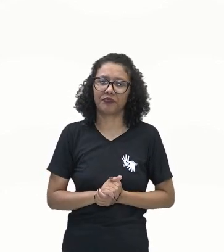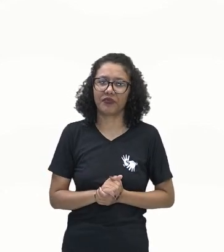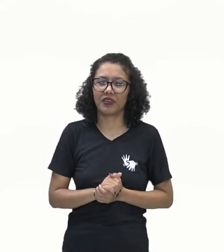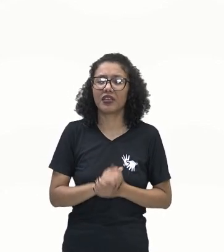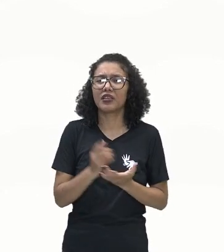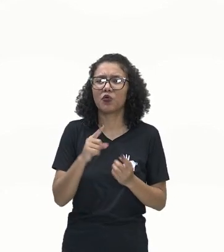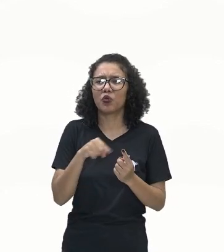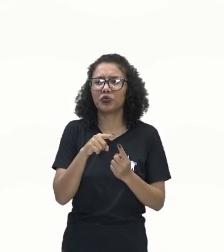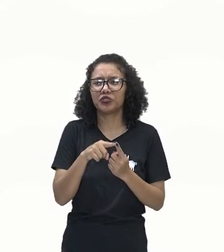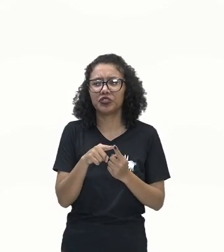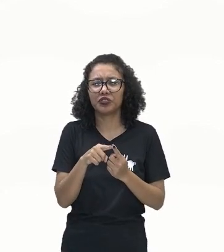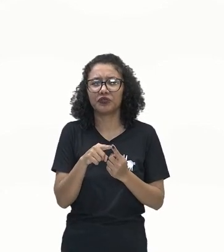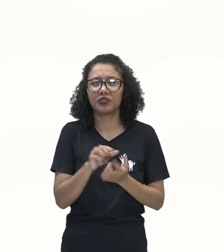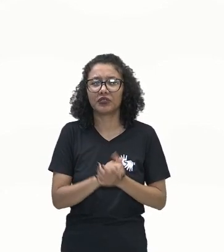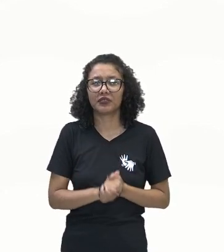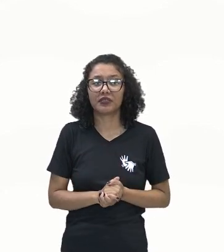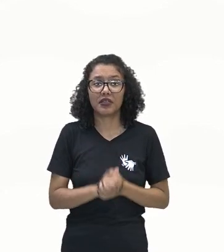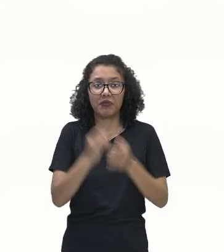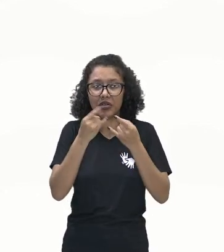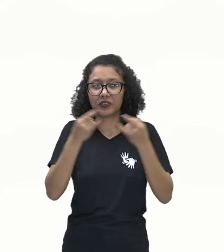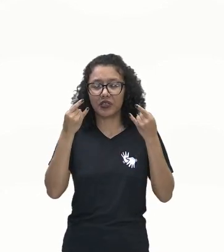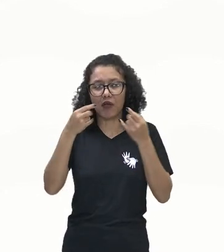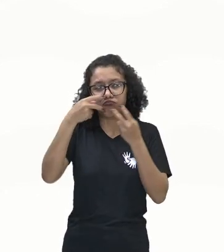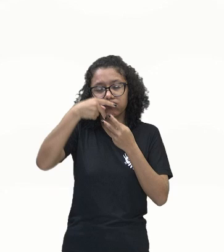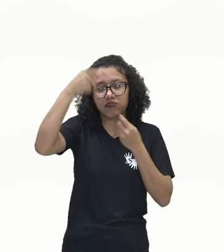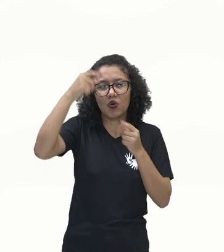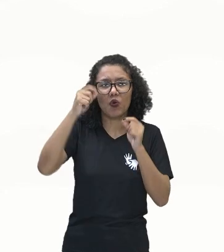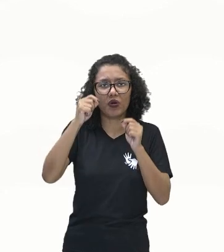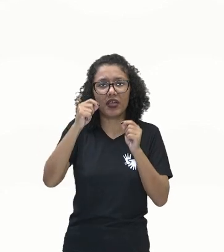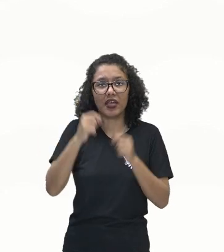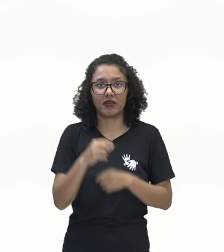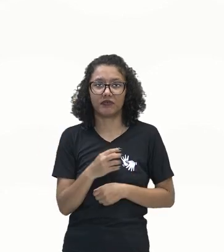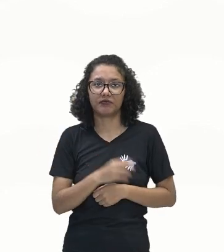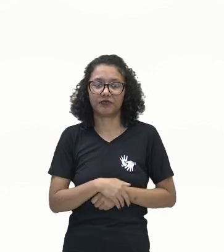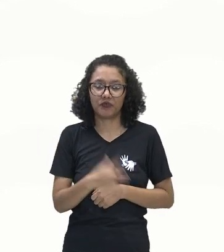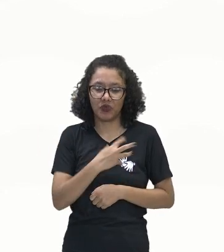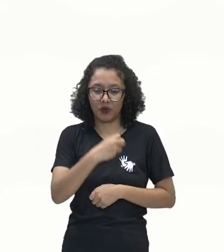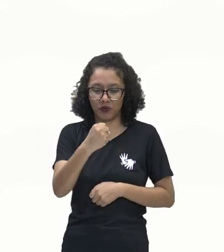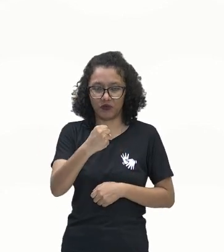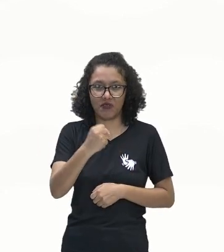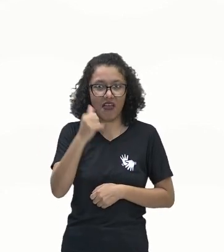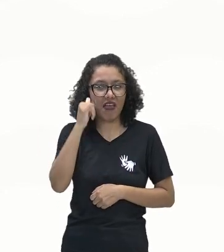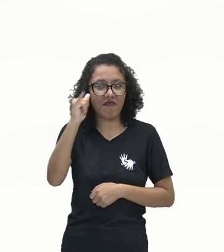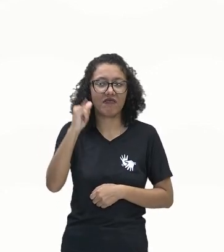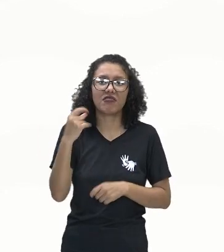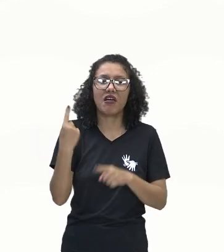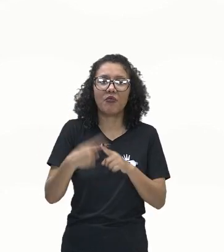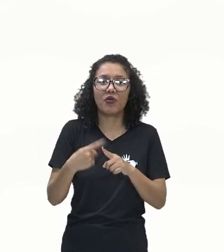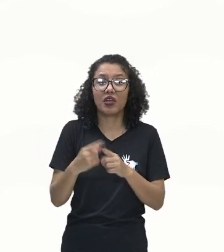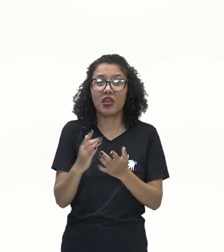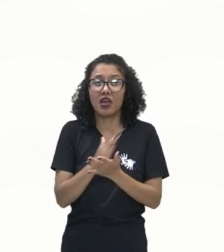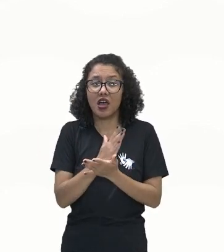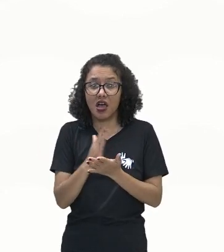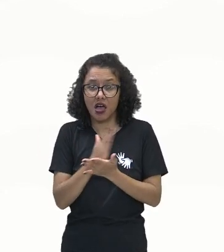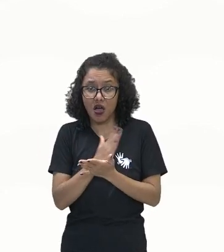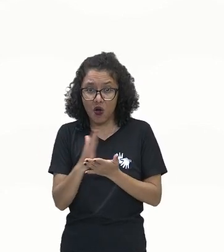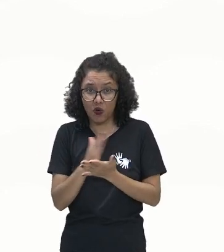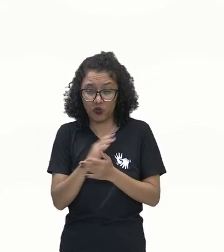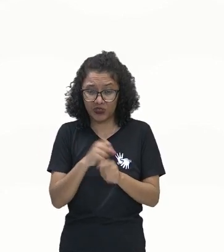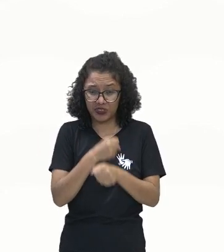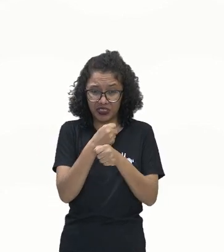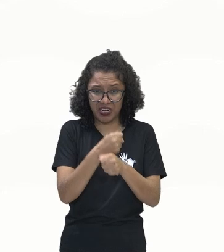de evitar suicídio de escravizados. Por quê? Alguns escravizados, em decorrência dos maus